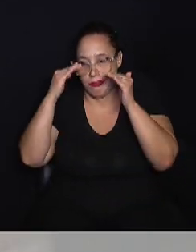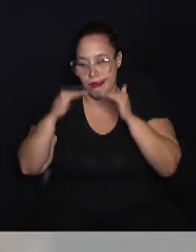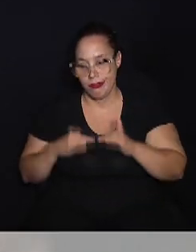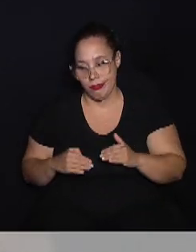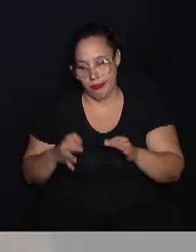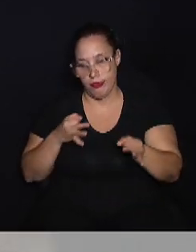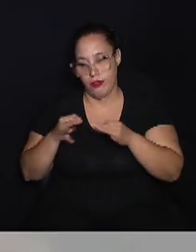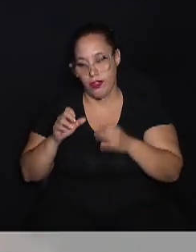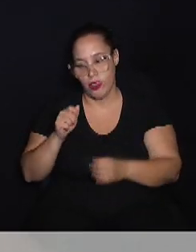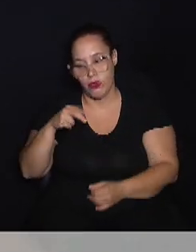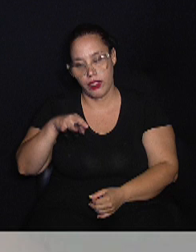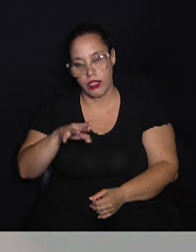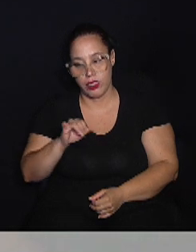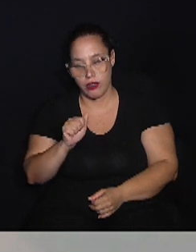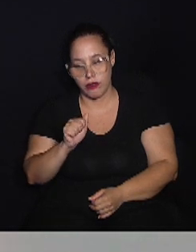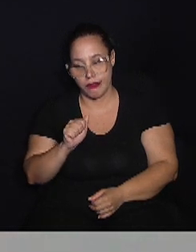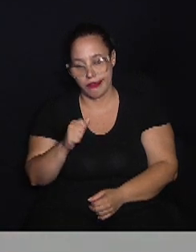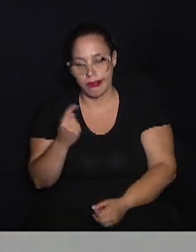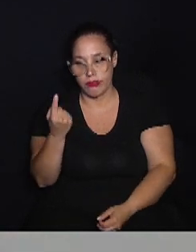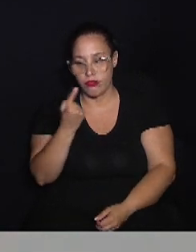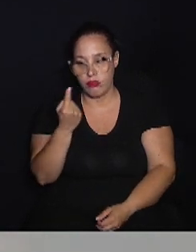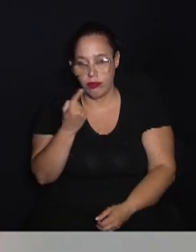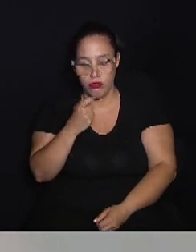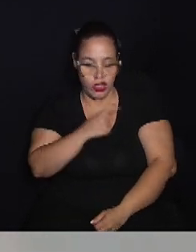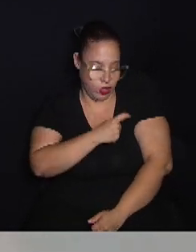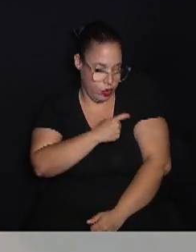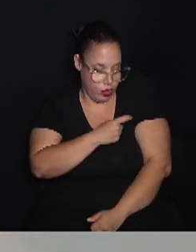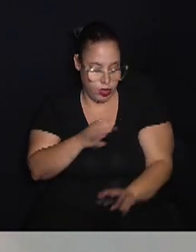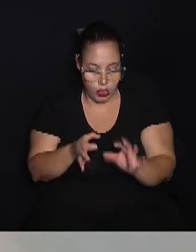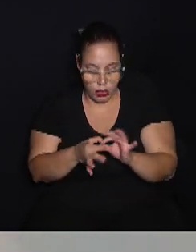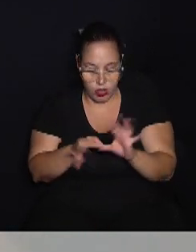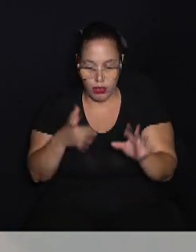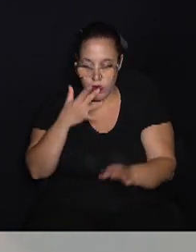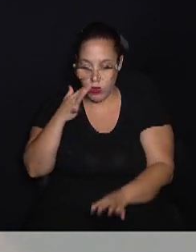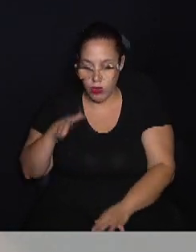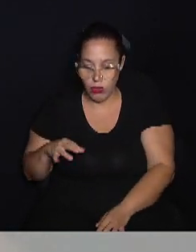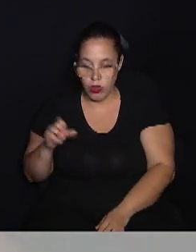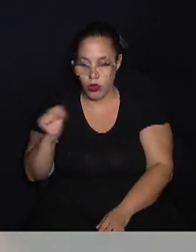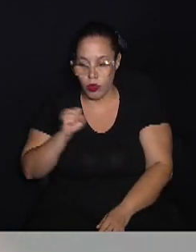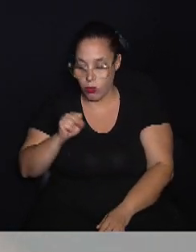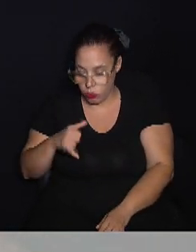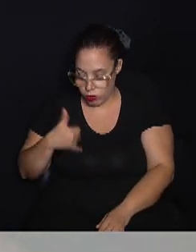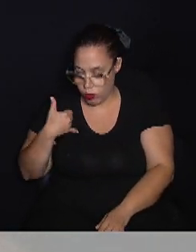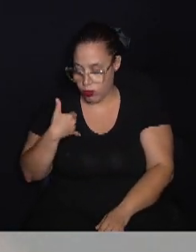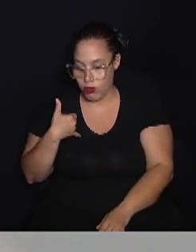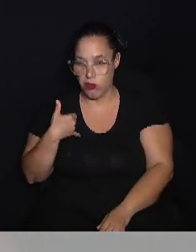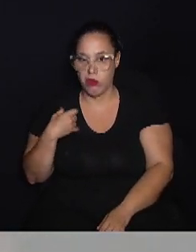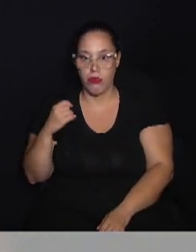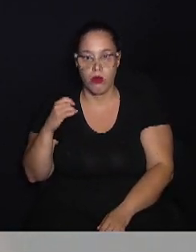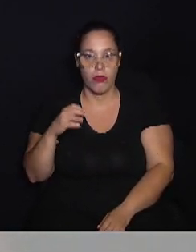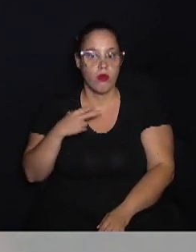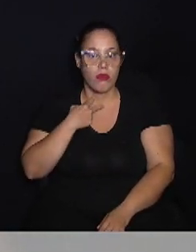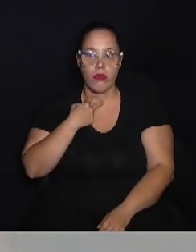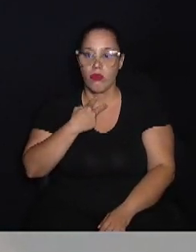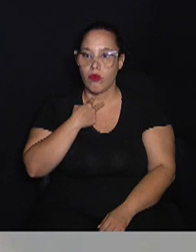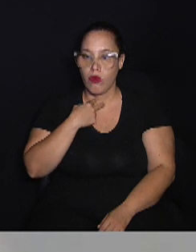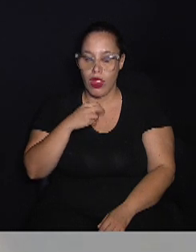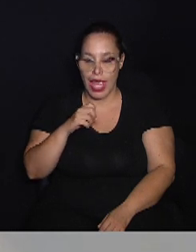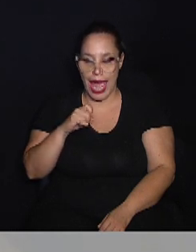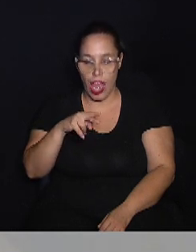da Anvisa porque um desodorante para ser liberado pra criança após os 8 anos ele não pode ter